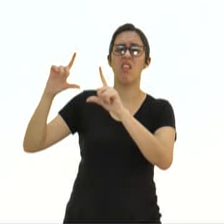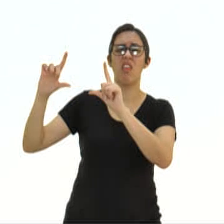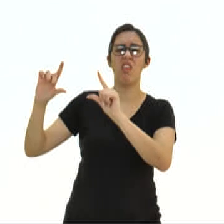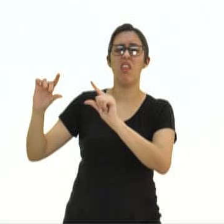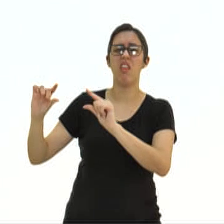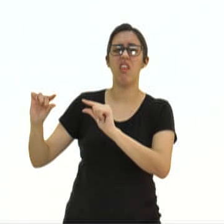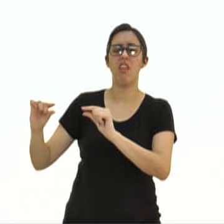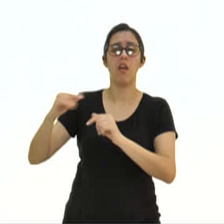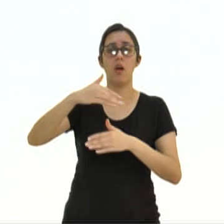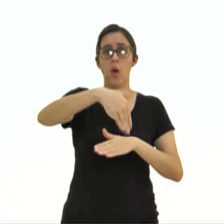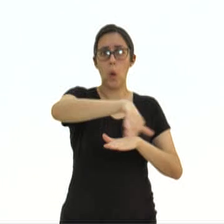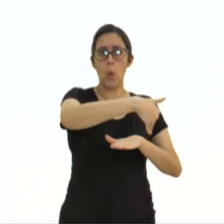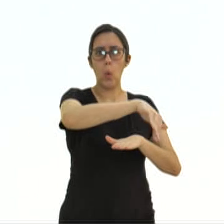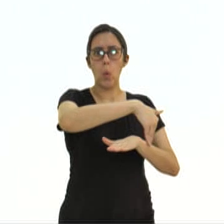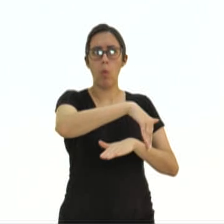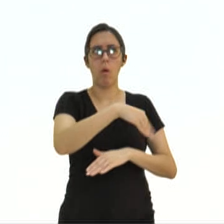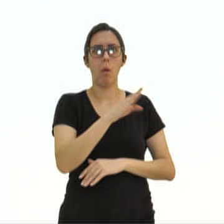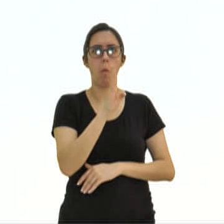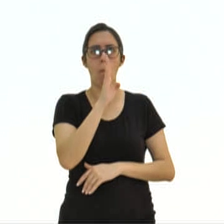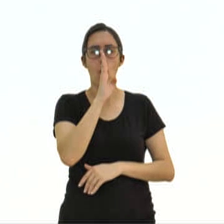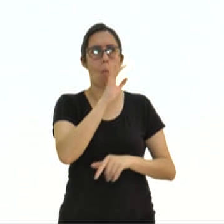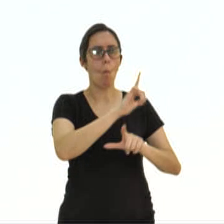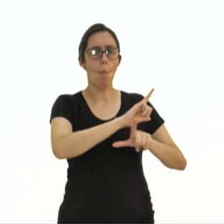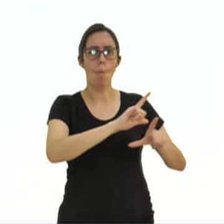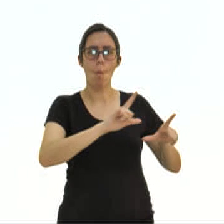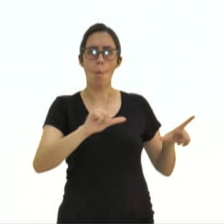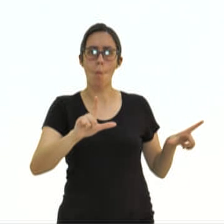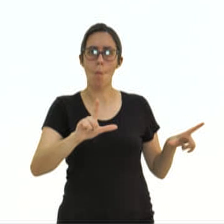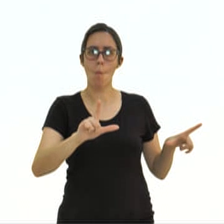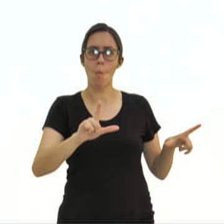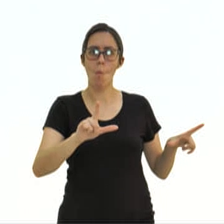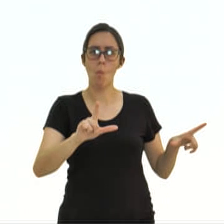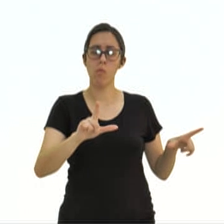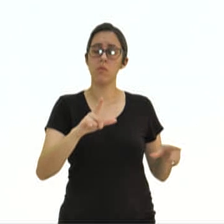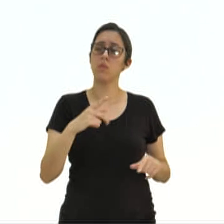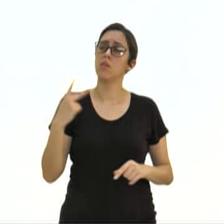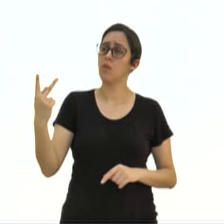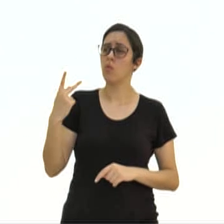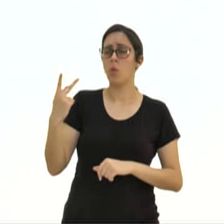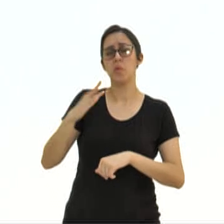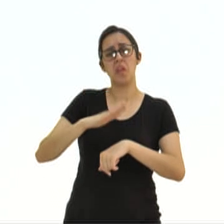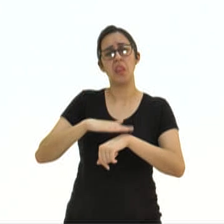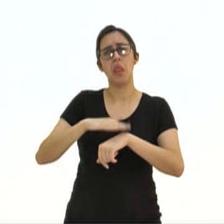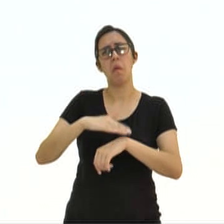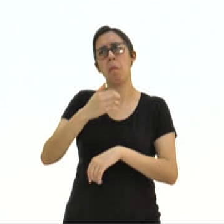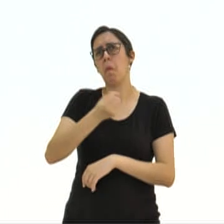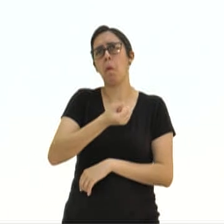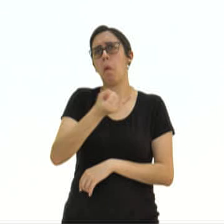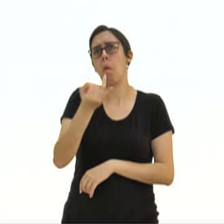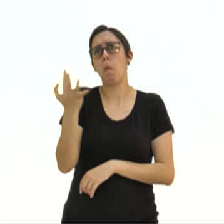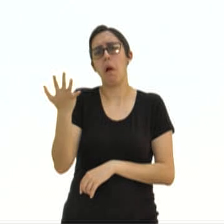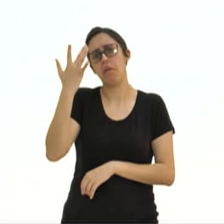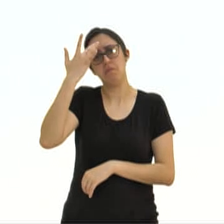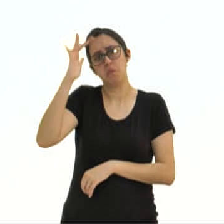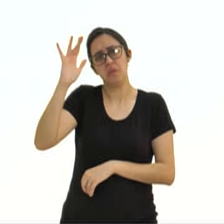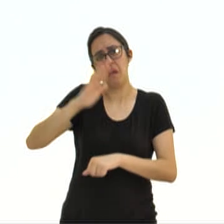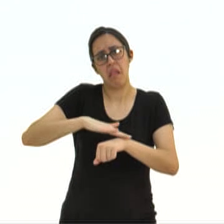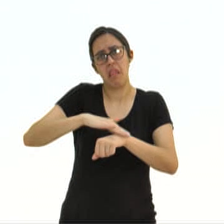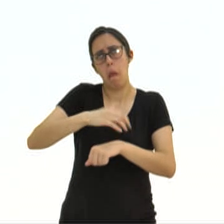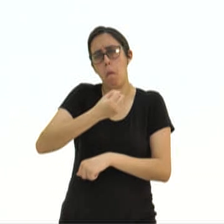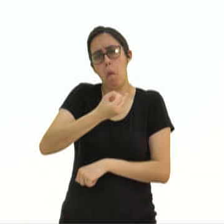era completo. Chegamos a ficar por algum tempo, não posso dizer quanto,